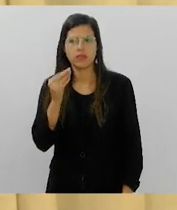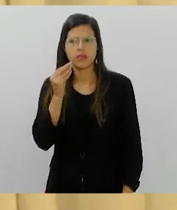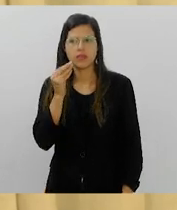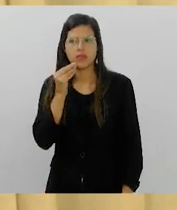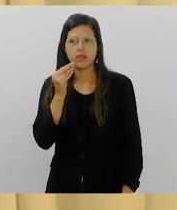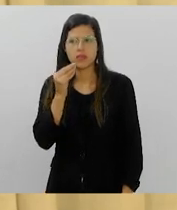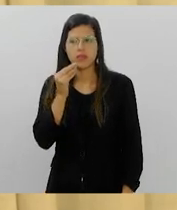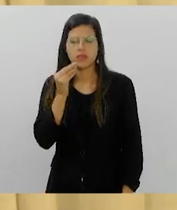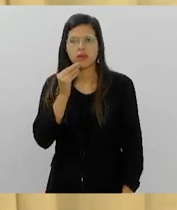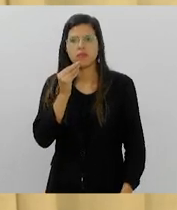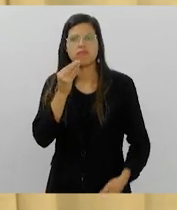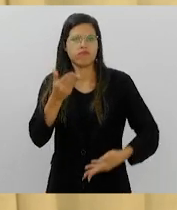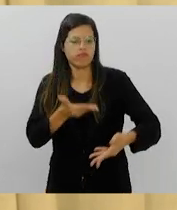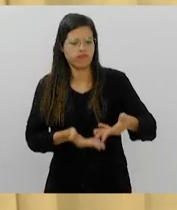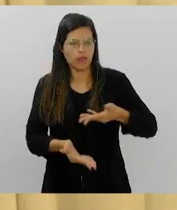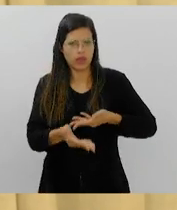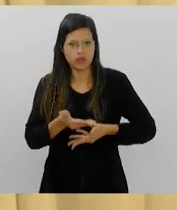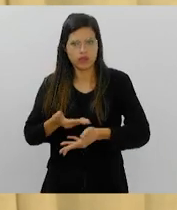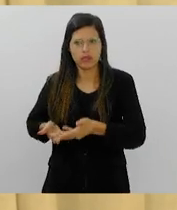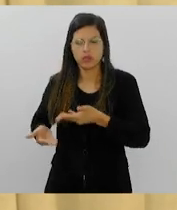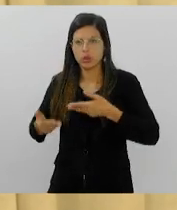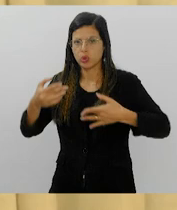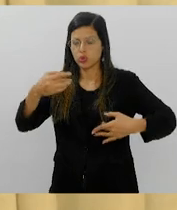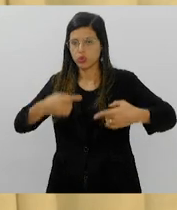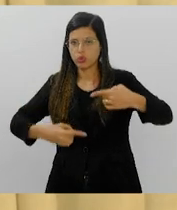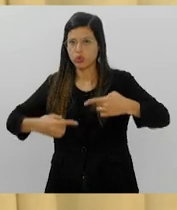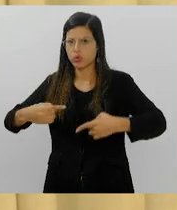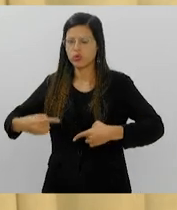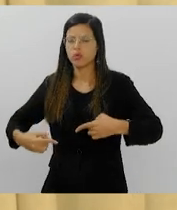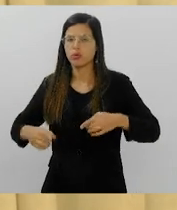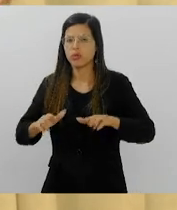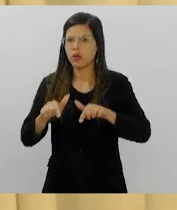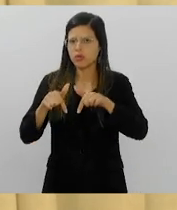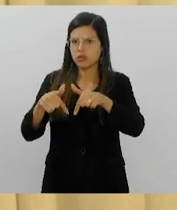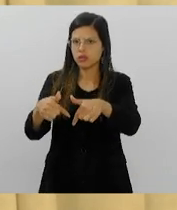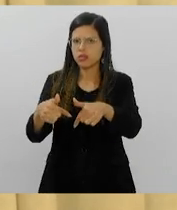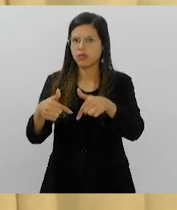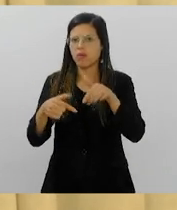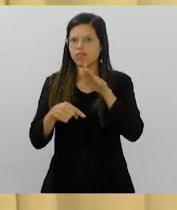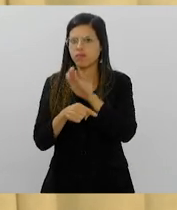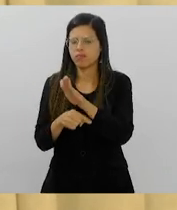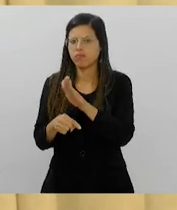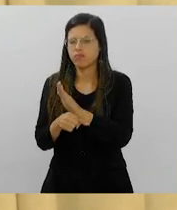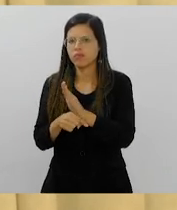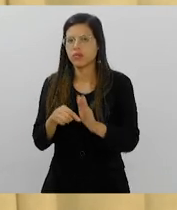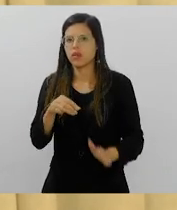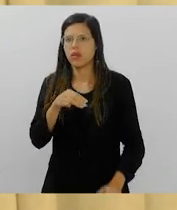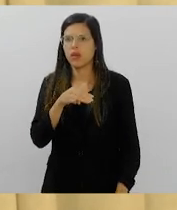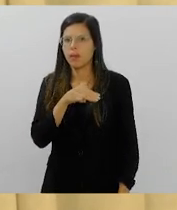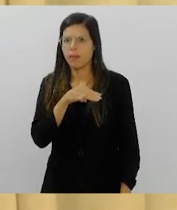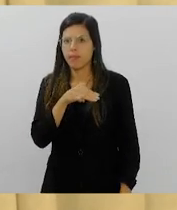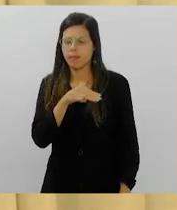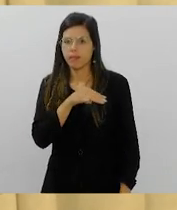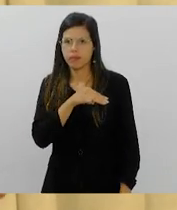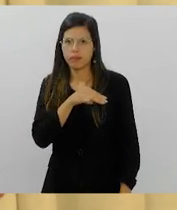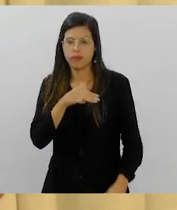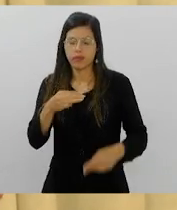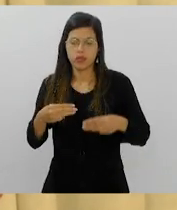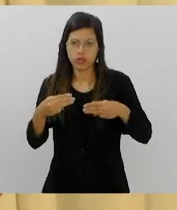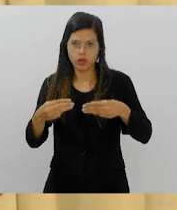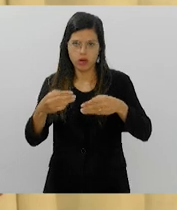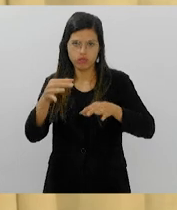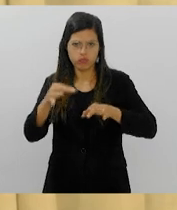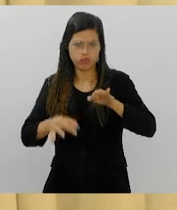e discutir as ações colaborativas entre o Ministério da Justiça e as forças